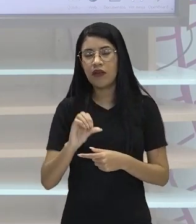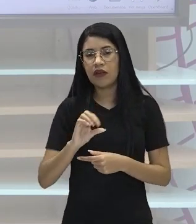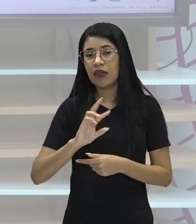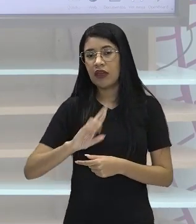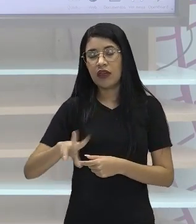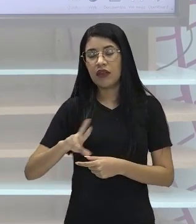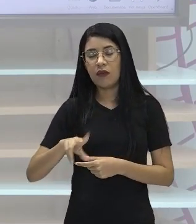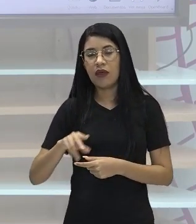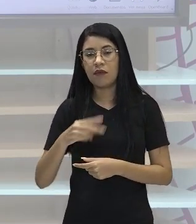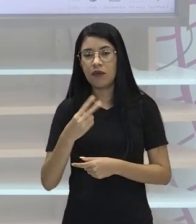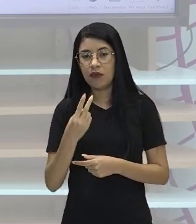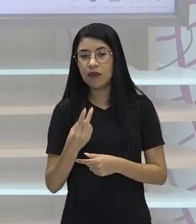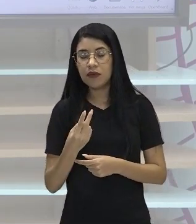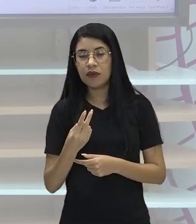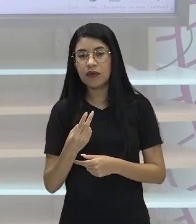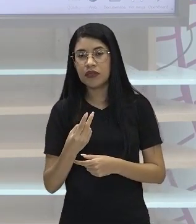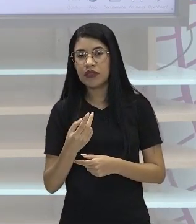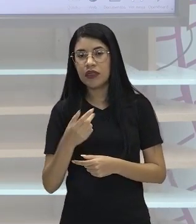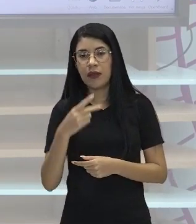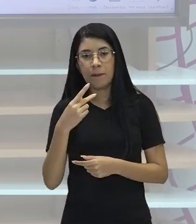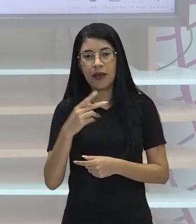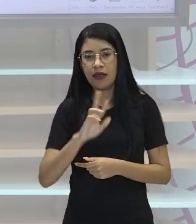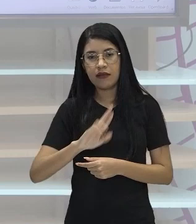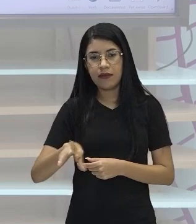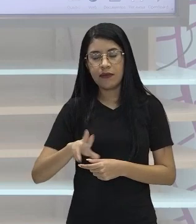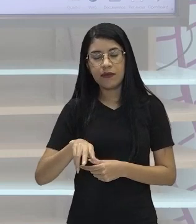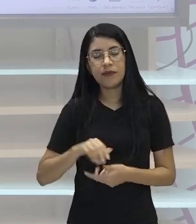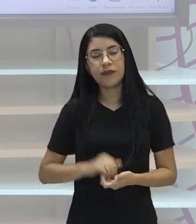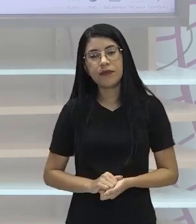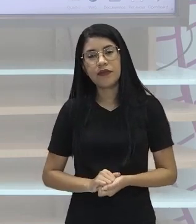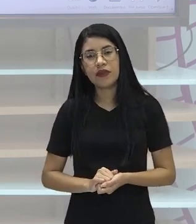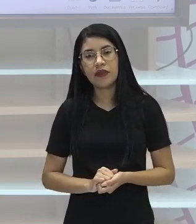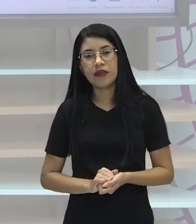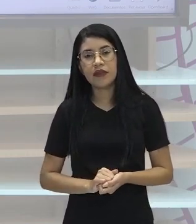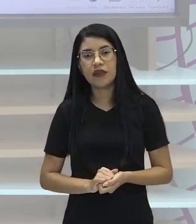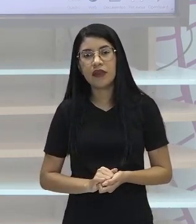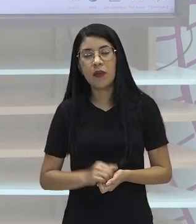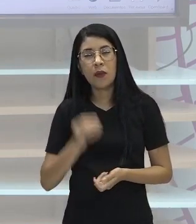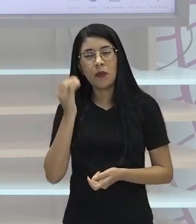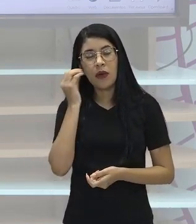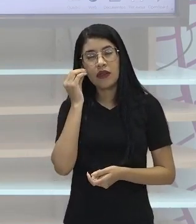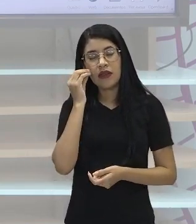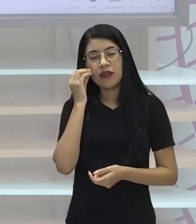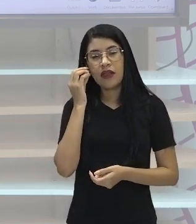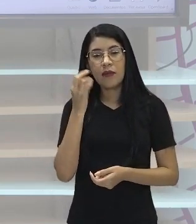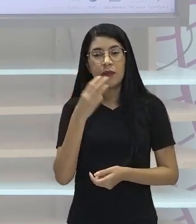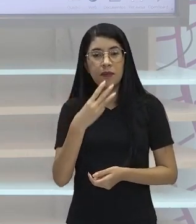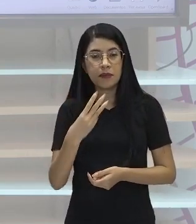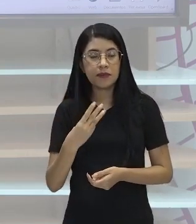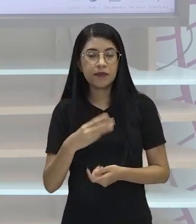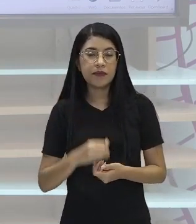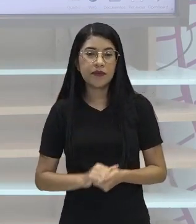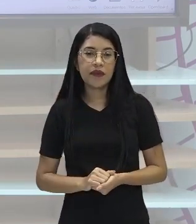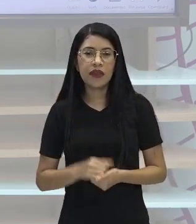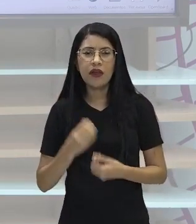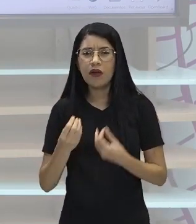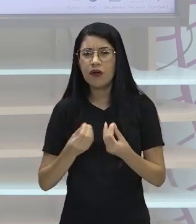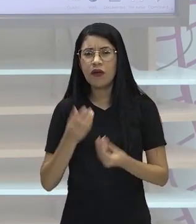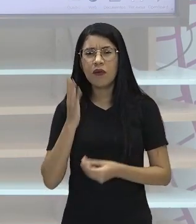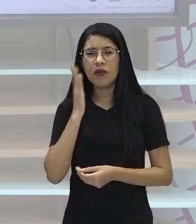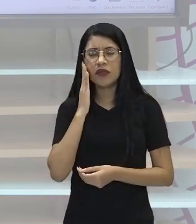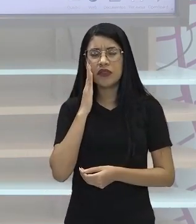não é par, certo? Então, vamos ver se ele é por 3. Como é que eu descubro se ele é por 3? Basta você somar,